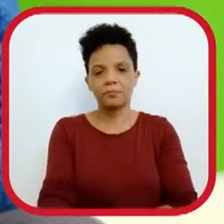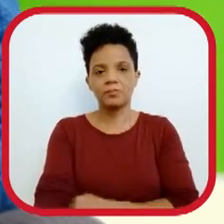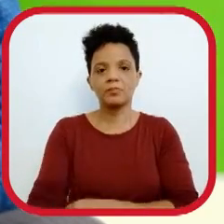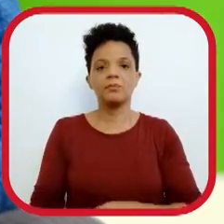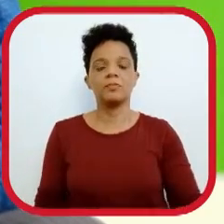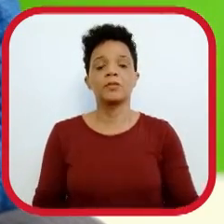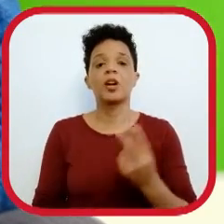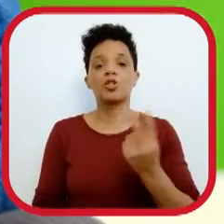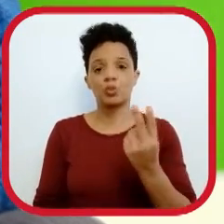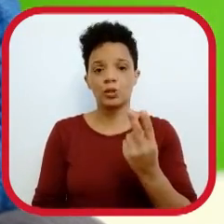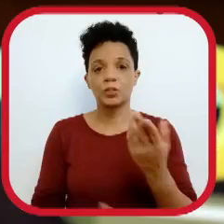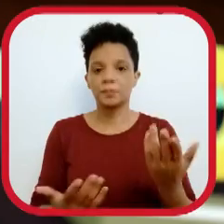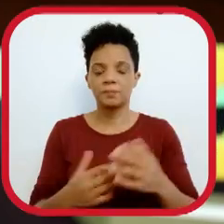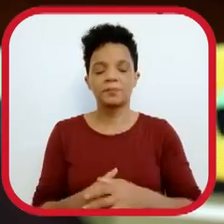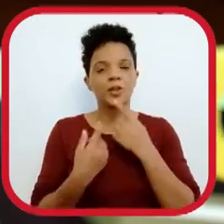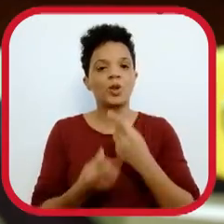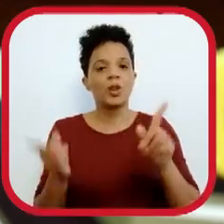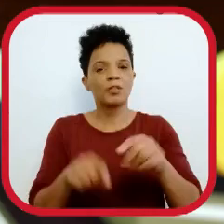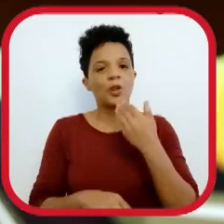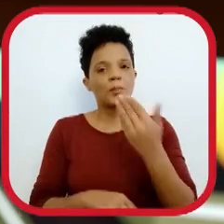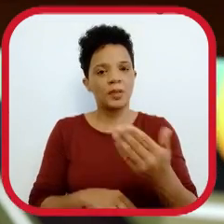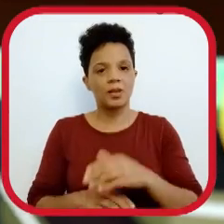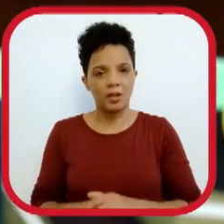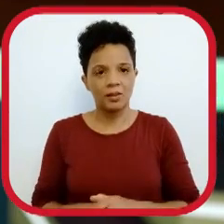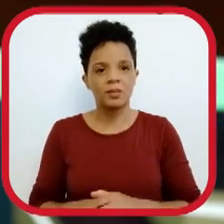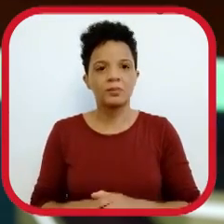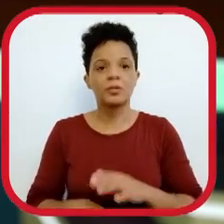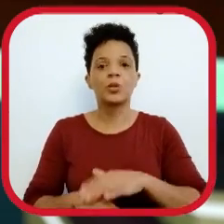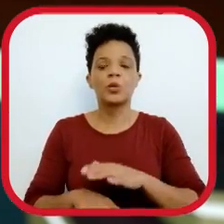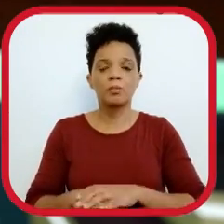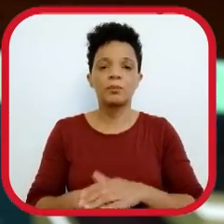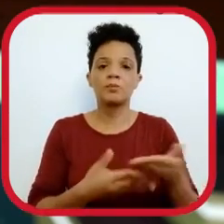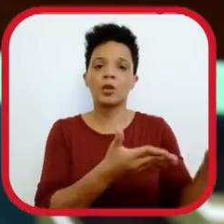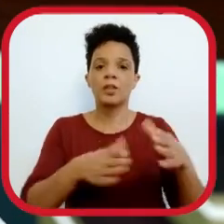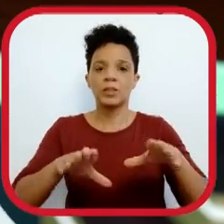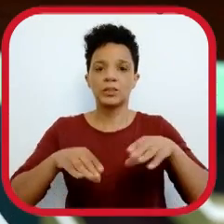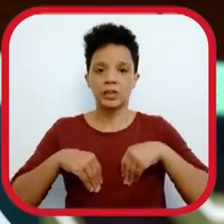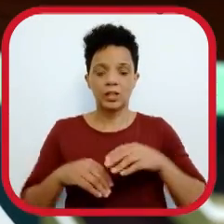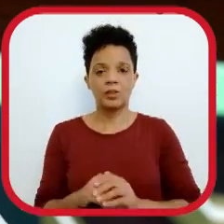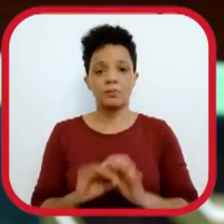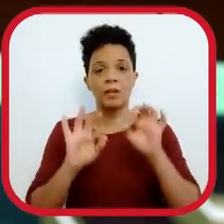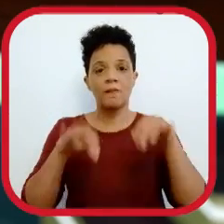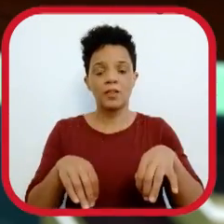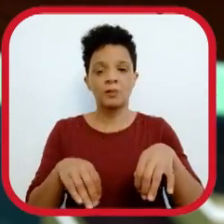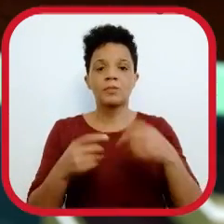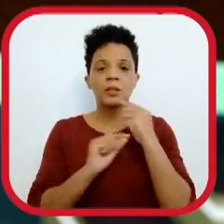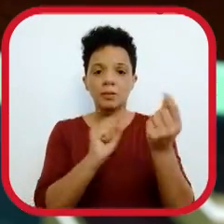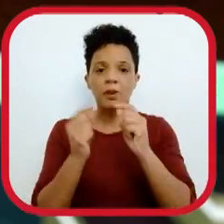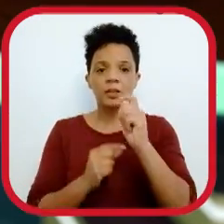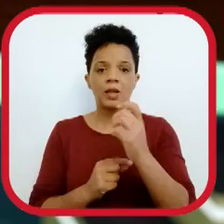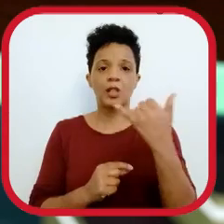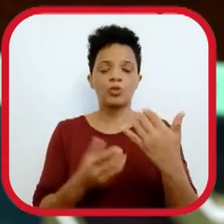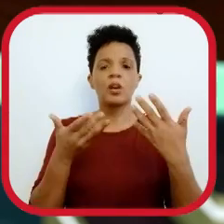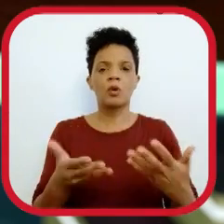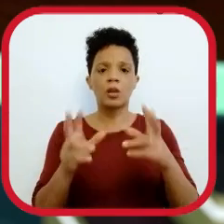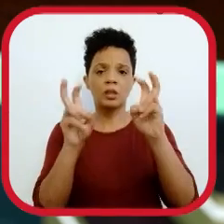temos que aprofundar. Elsa Paes, Susana Peralta, uma vez mais, muito obrigada por terem aceitado o nosso convite. E termina assim